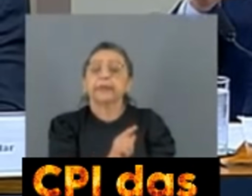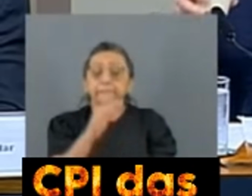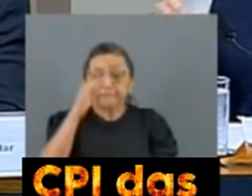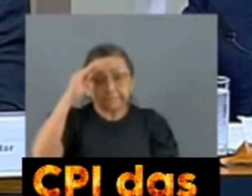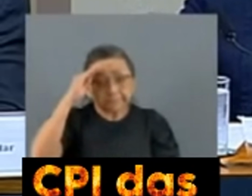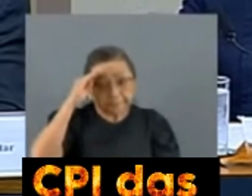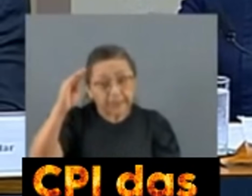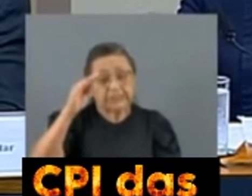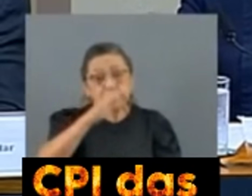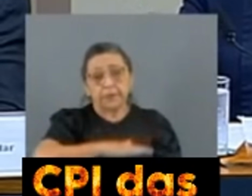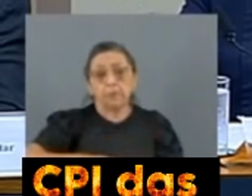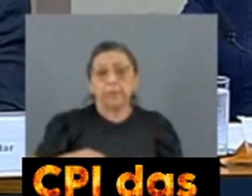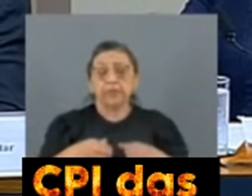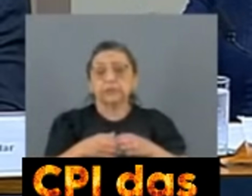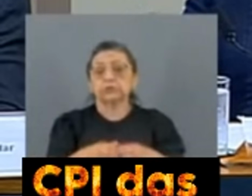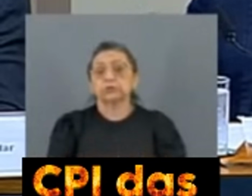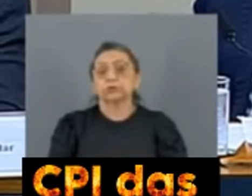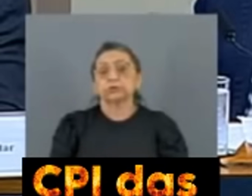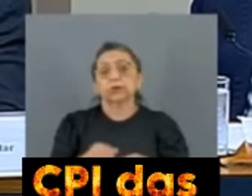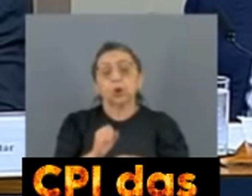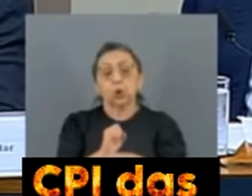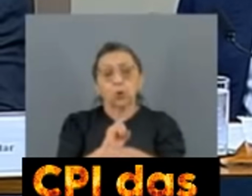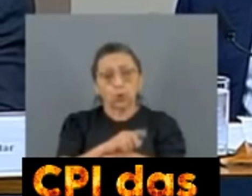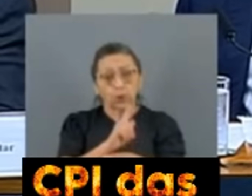Principalmente pelo ISA.